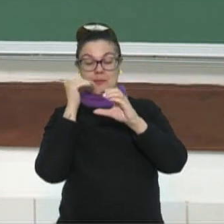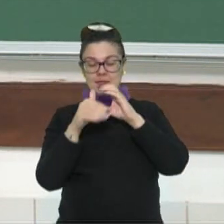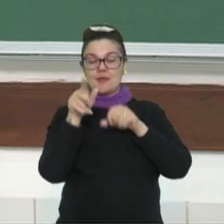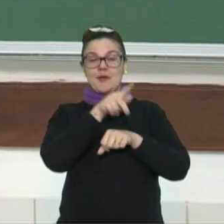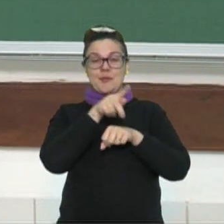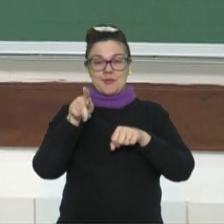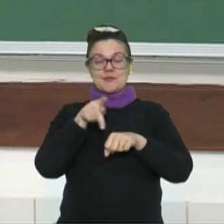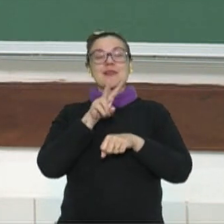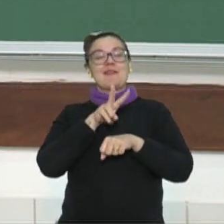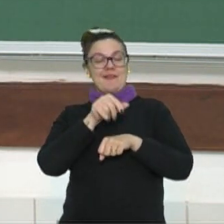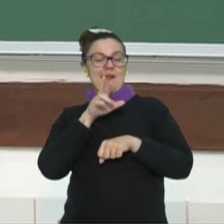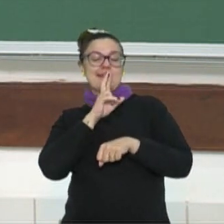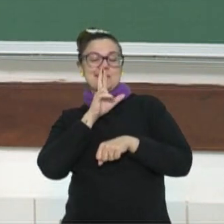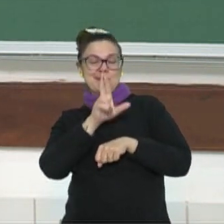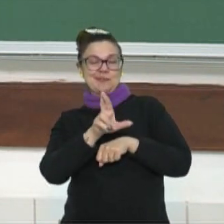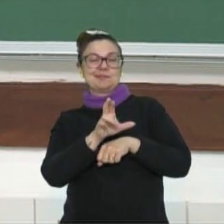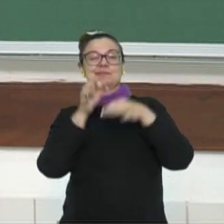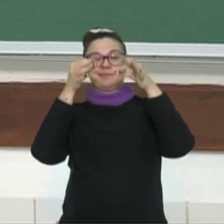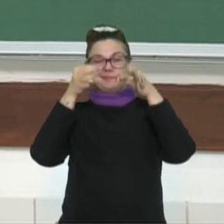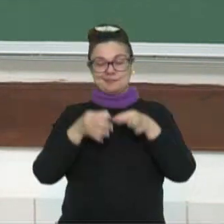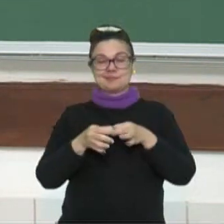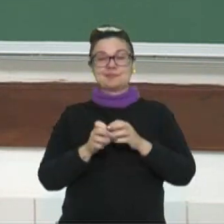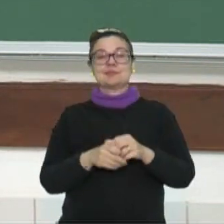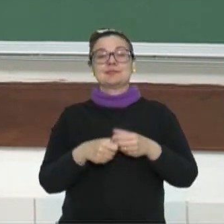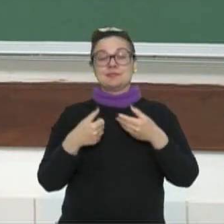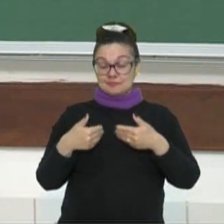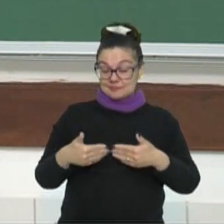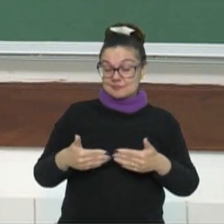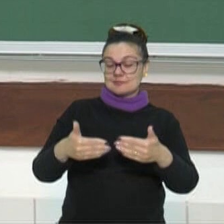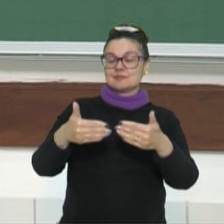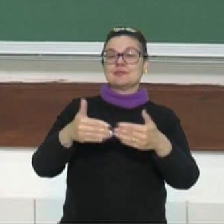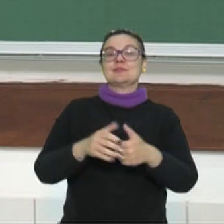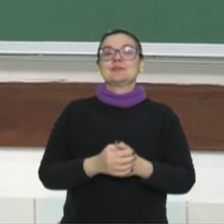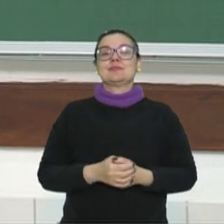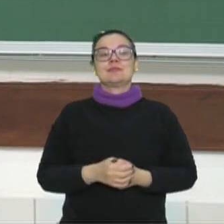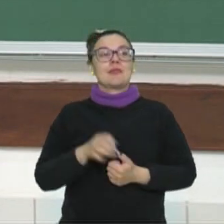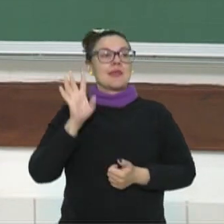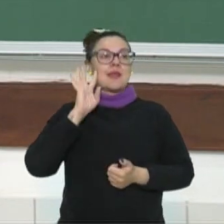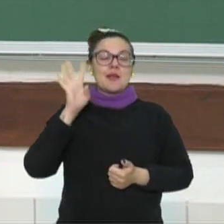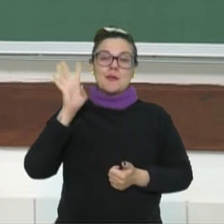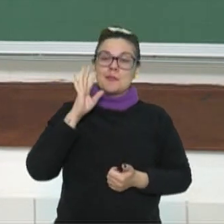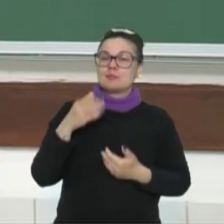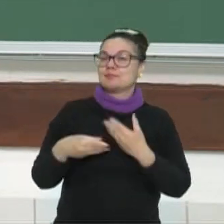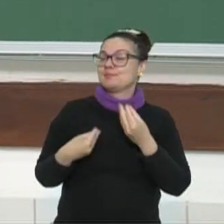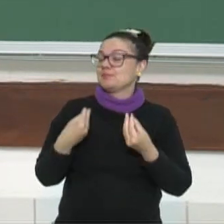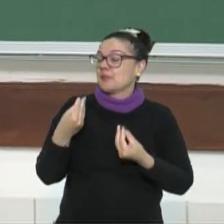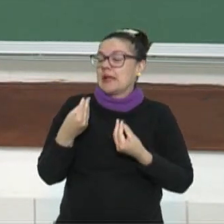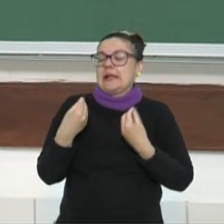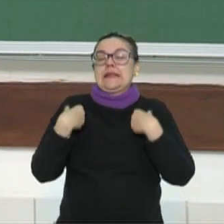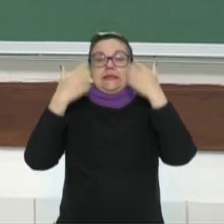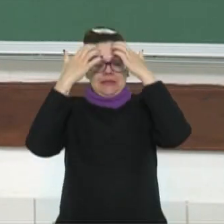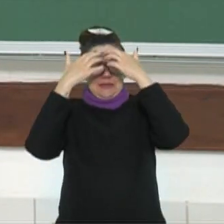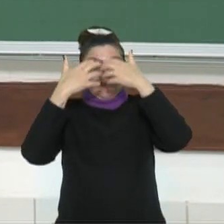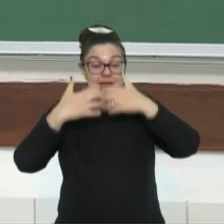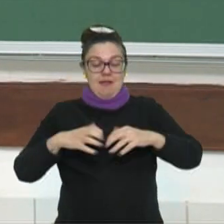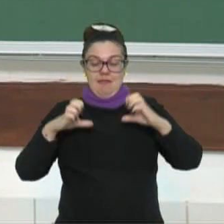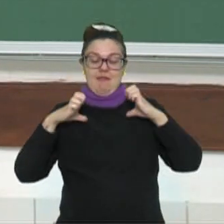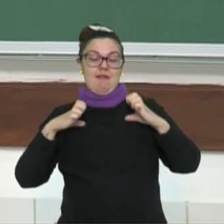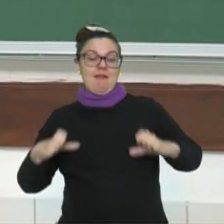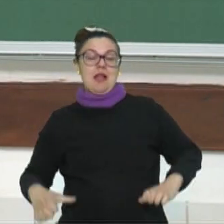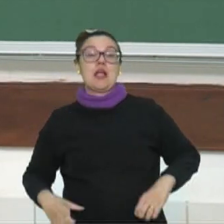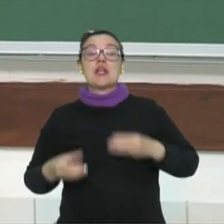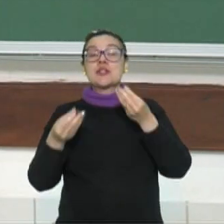com certeza ele vai te ajudar nessa jornada aí de pensarmos como é a ética, como ela